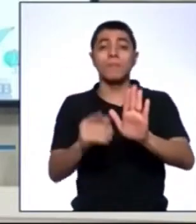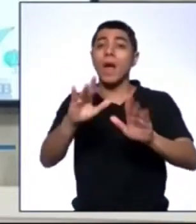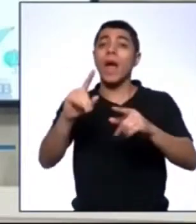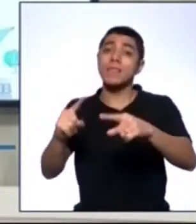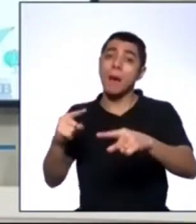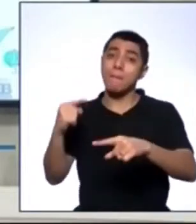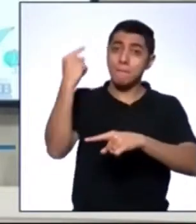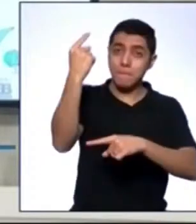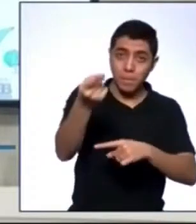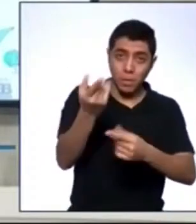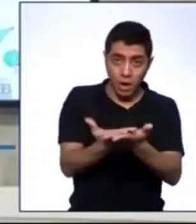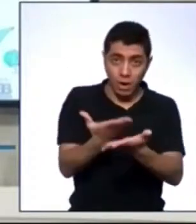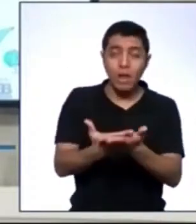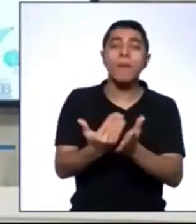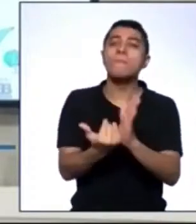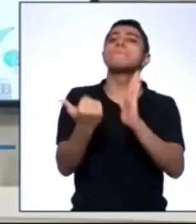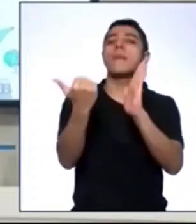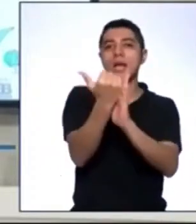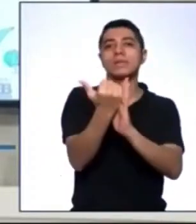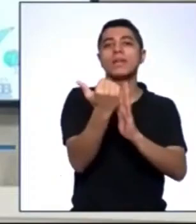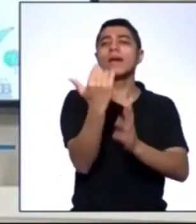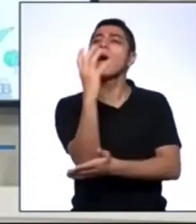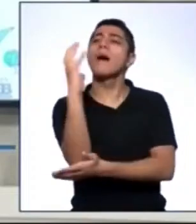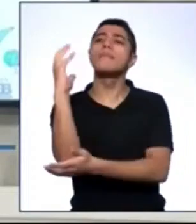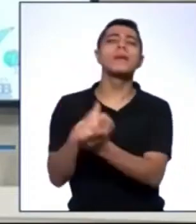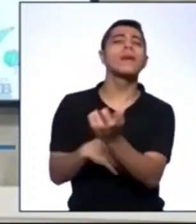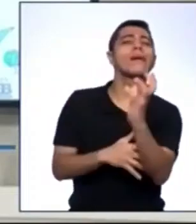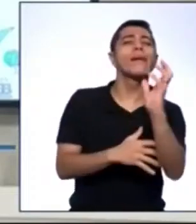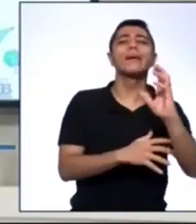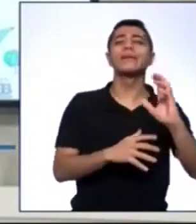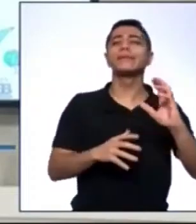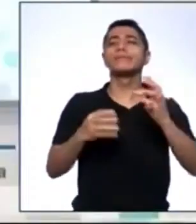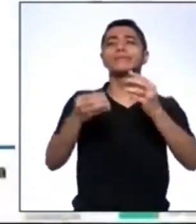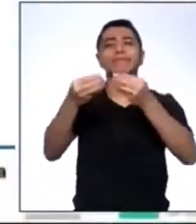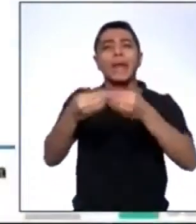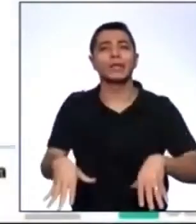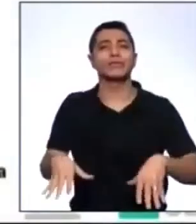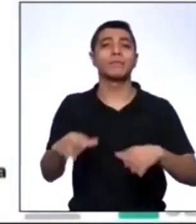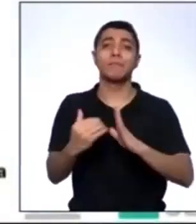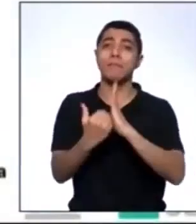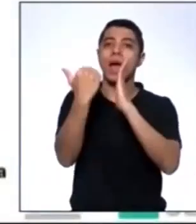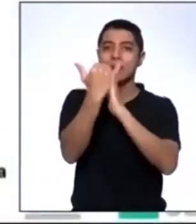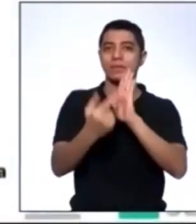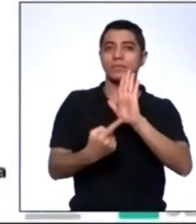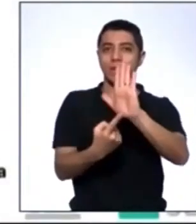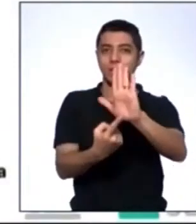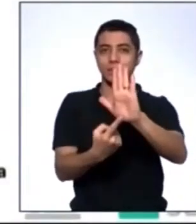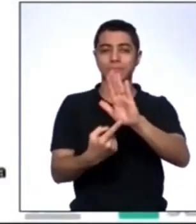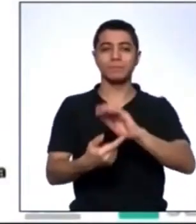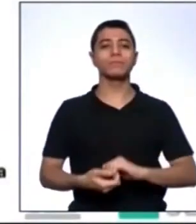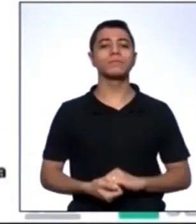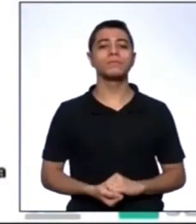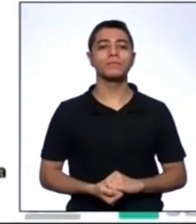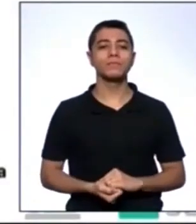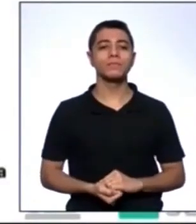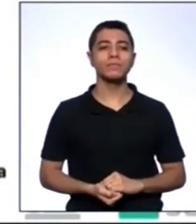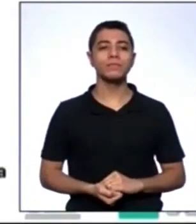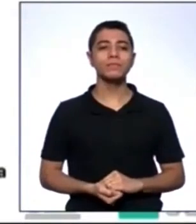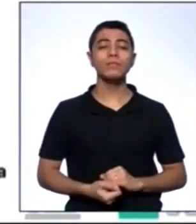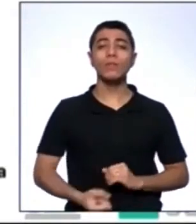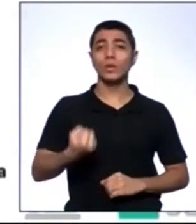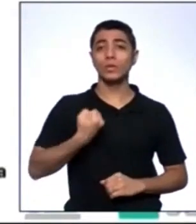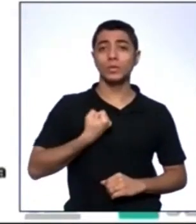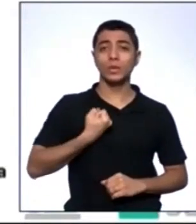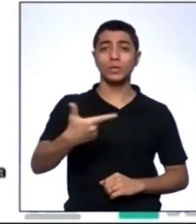impactos ambientais além desses. Vamos ler essa questão comigo? Habilidade 12, ó. Lê ela comigo. A eutrofização dos